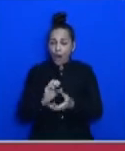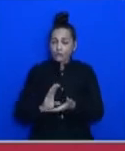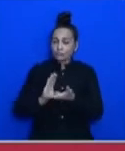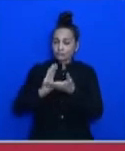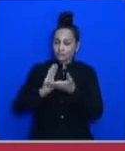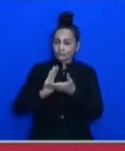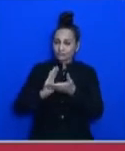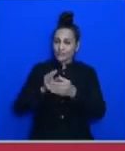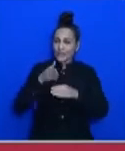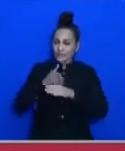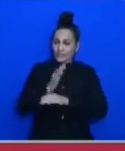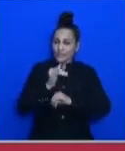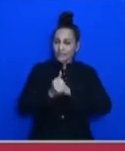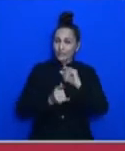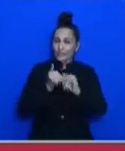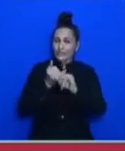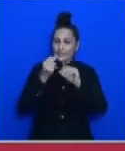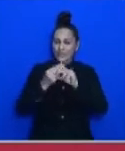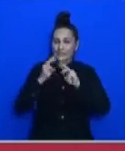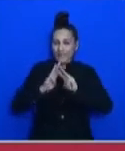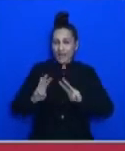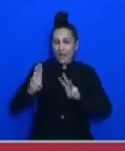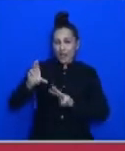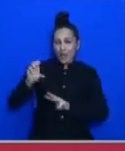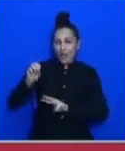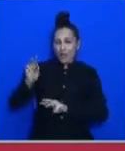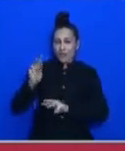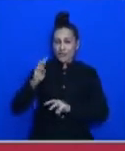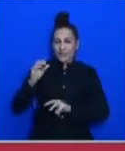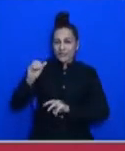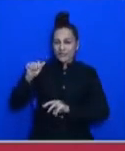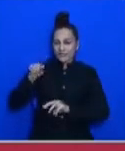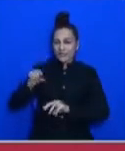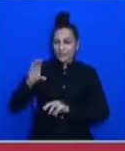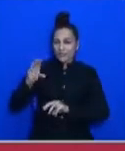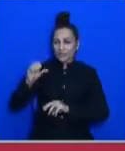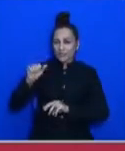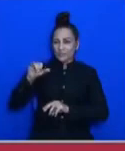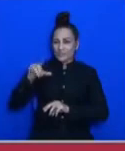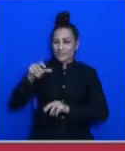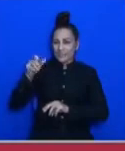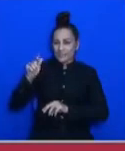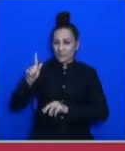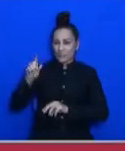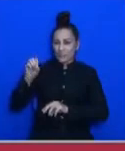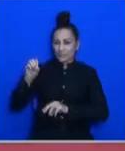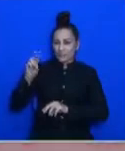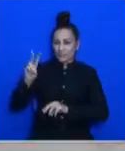está acumulado acessando a página da Caixa, loterias.caixa.gov.br.